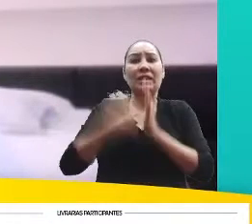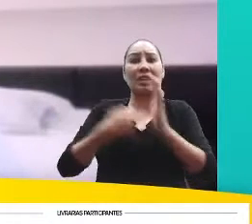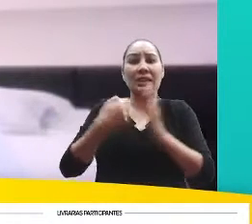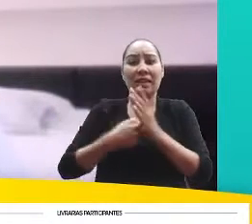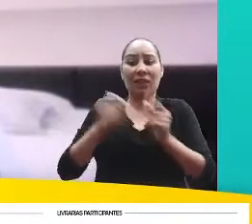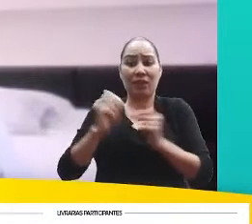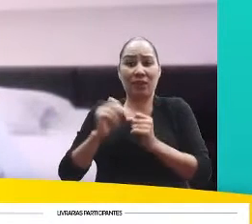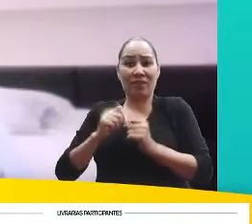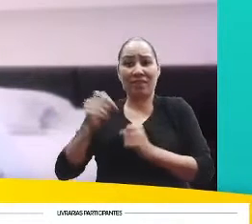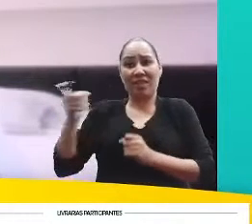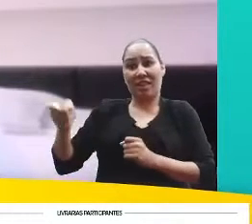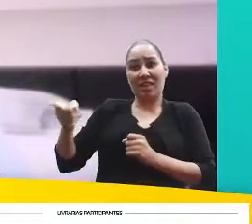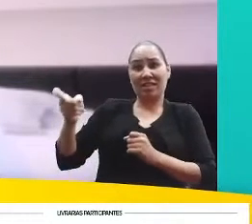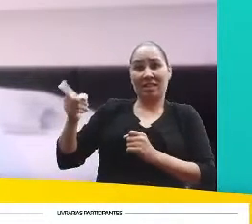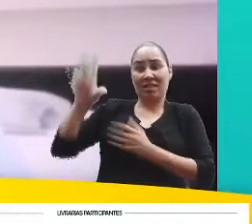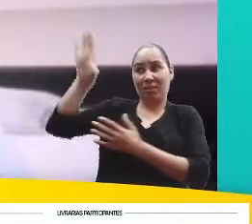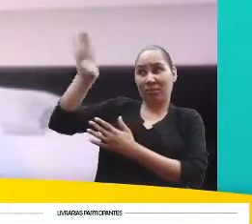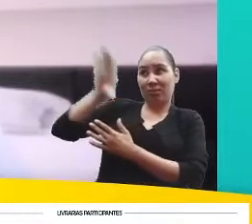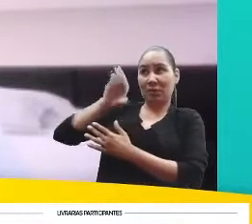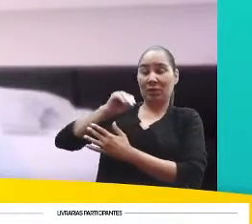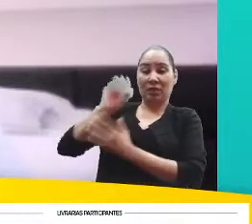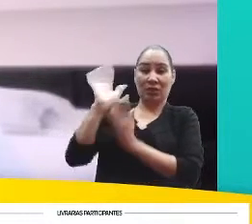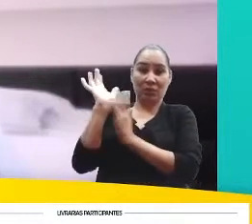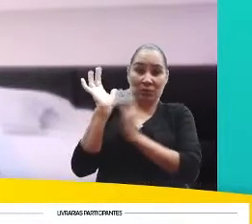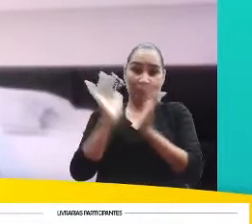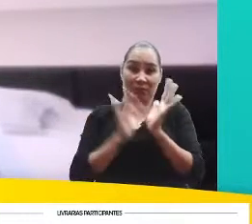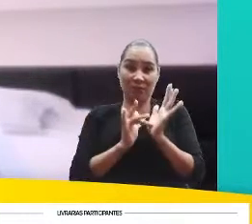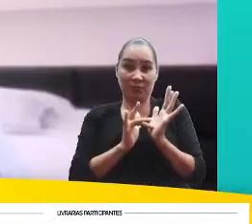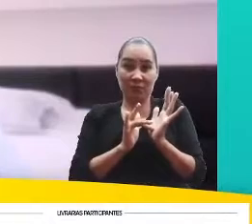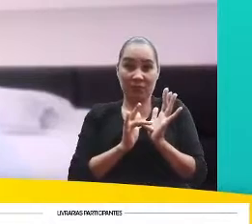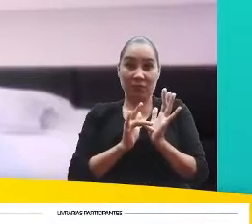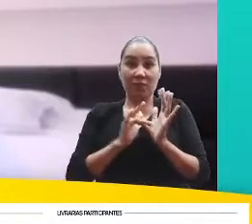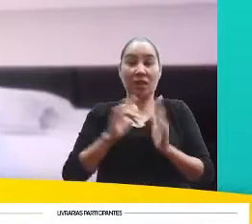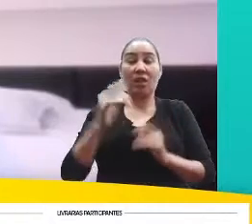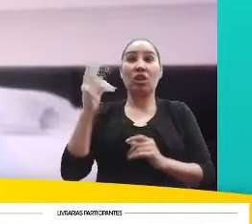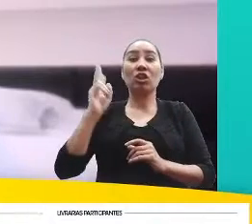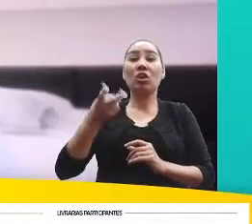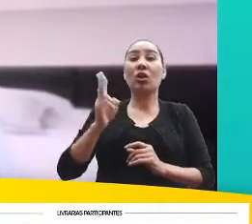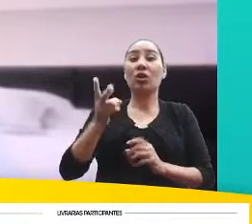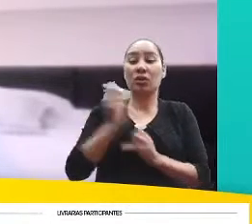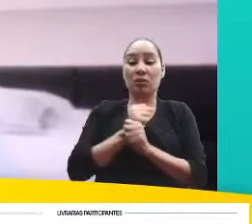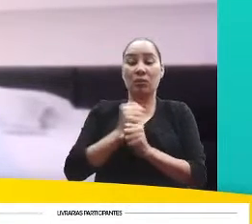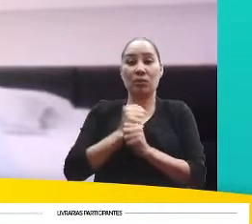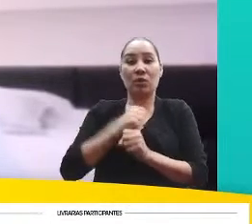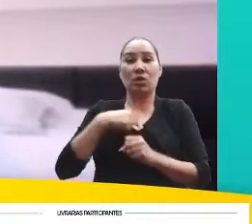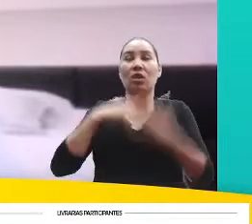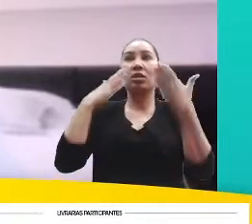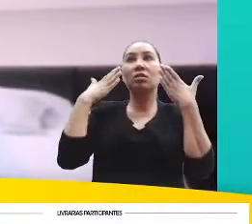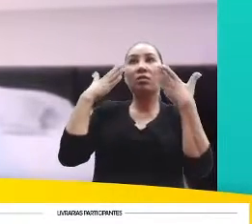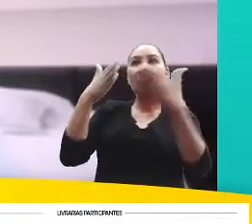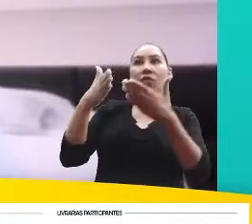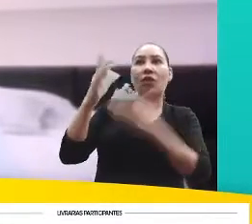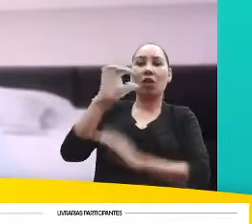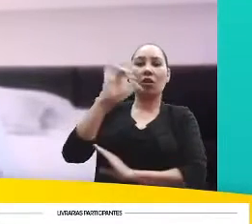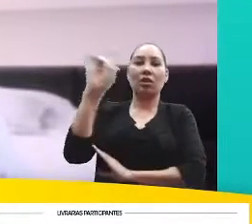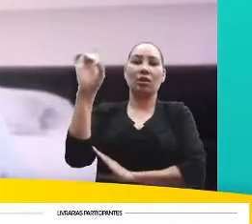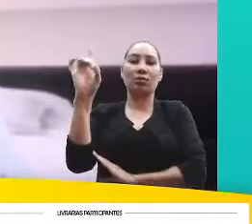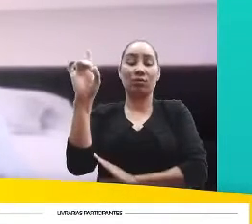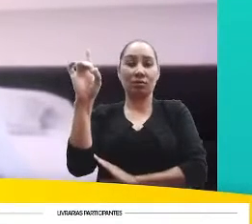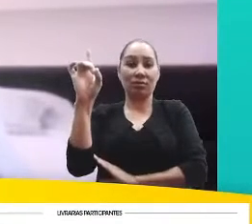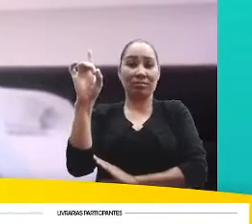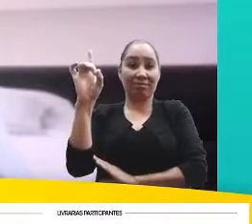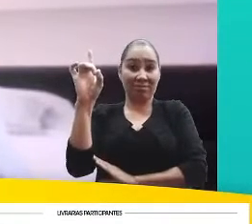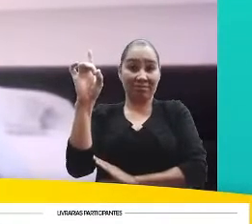Bruno, e amigos que estão nos acompanhando pela rede de computadores, e nesses 2000 anos a gente tem focado em Deus,